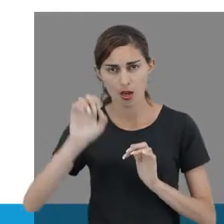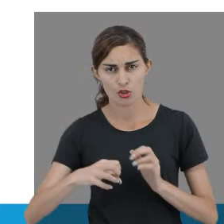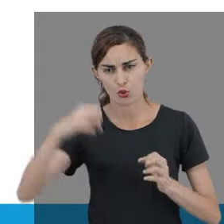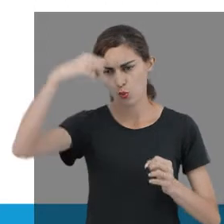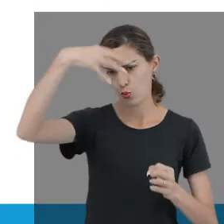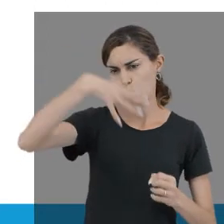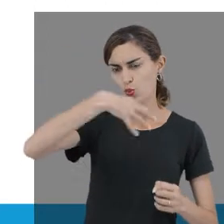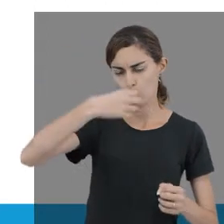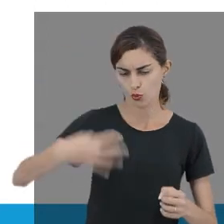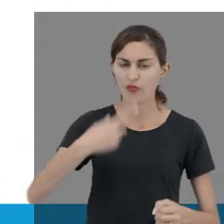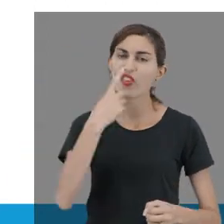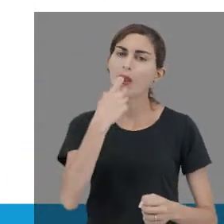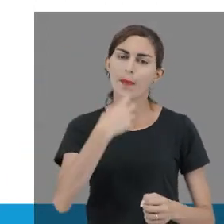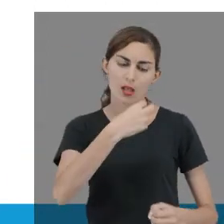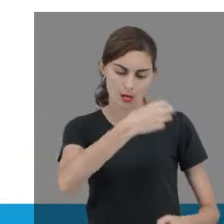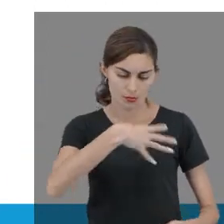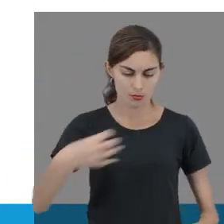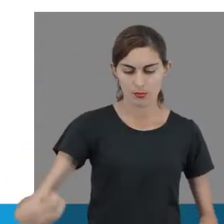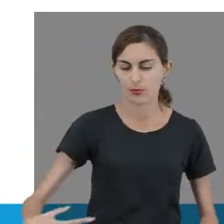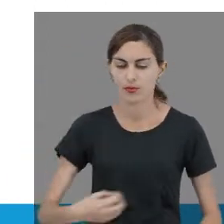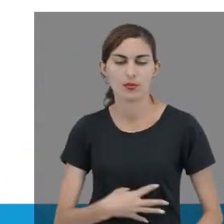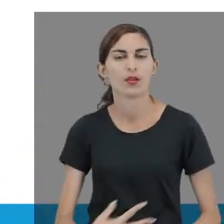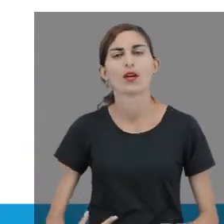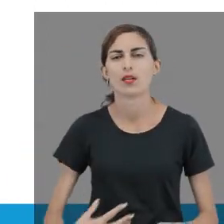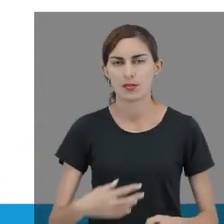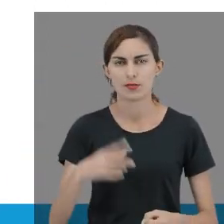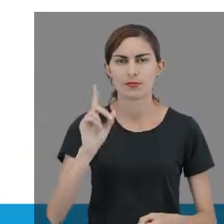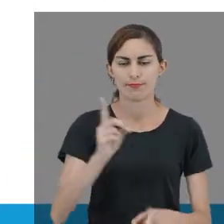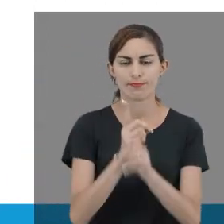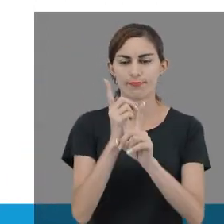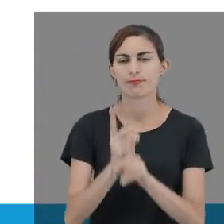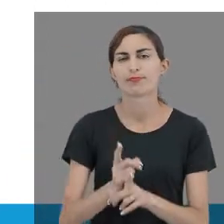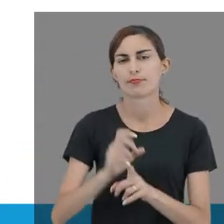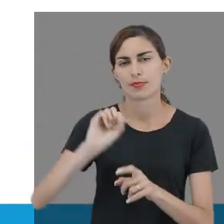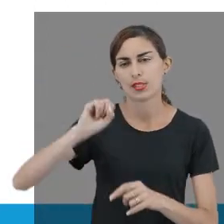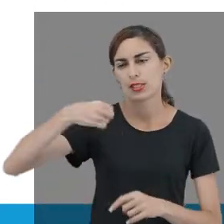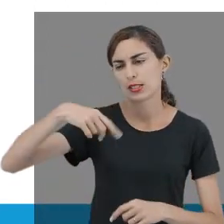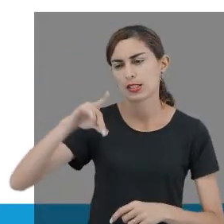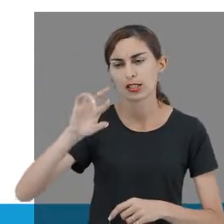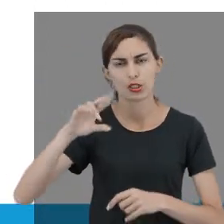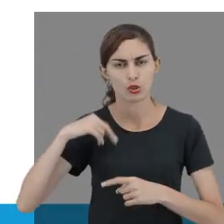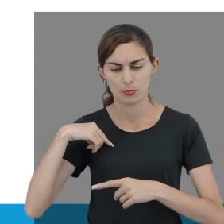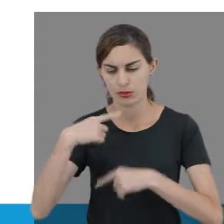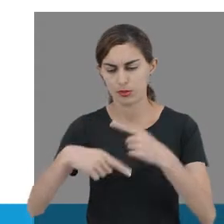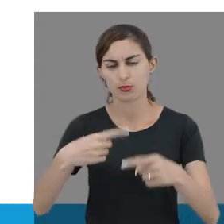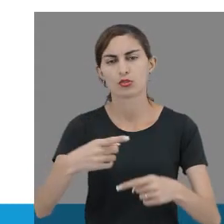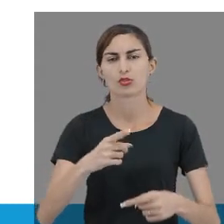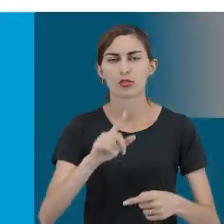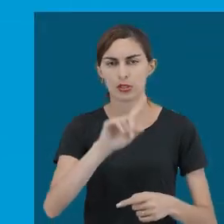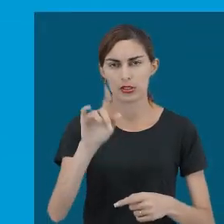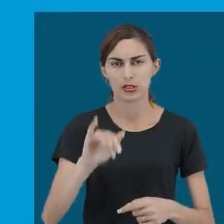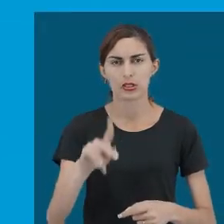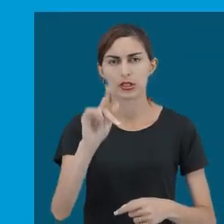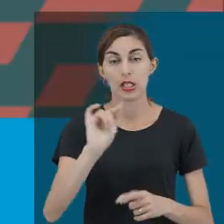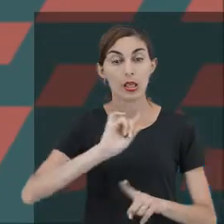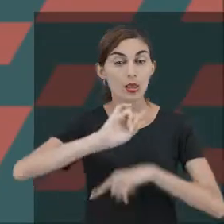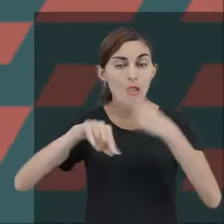outros exames de imagem e que acende a luz vermelha para notificação da síndrome congênita do Zika.